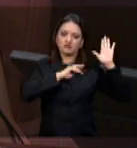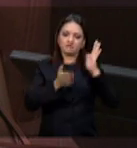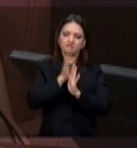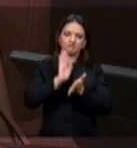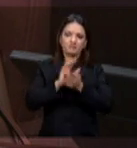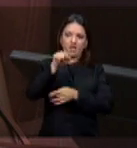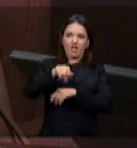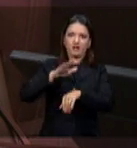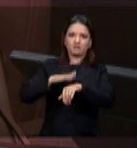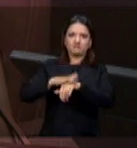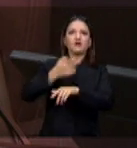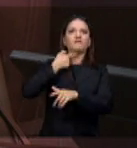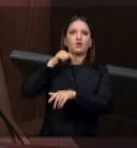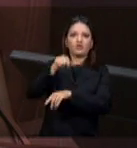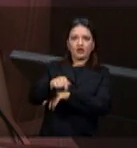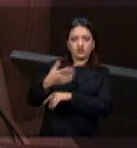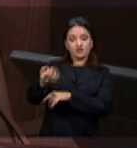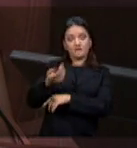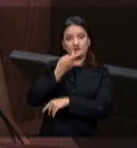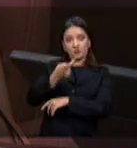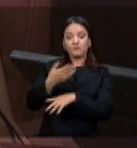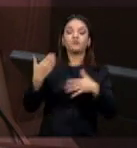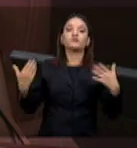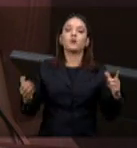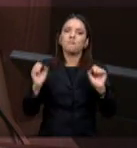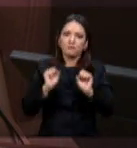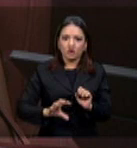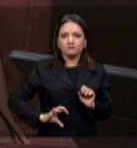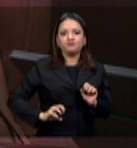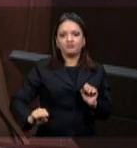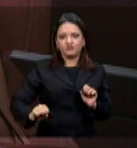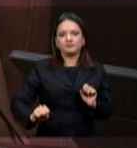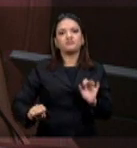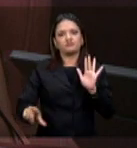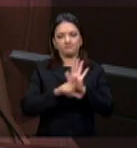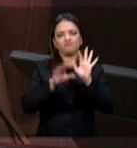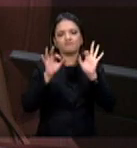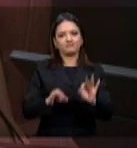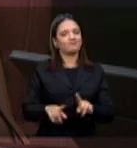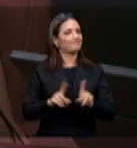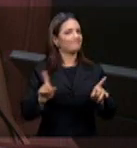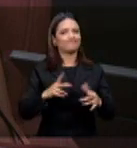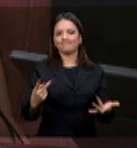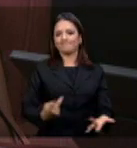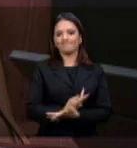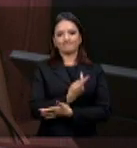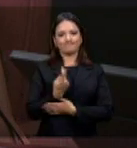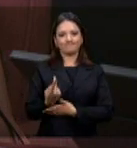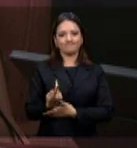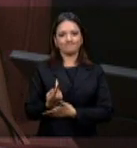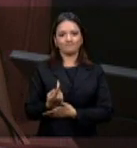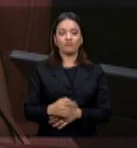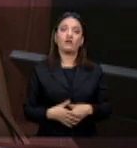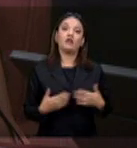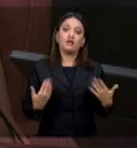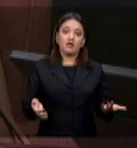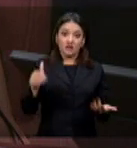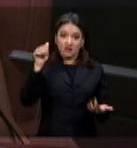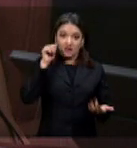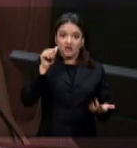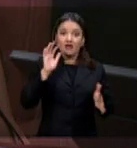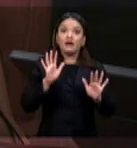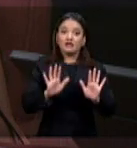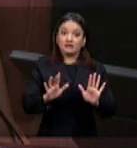teria o direito a fazer o aborto legal. Mas não é seminário não é por estas e por outras, a justiça pelo olhar de